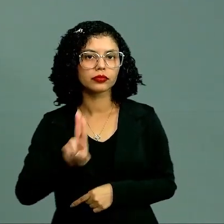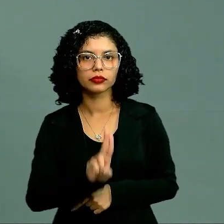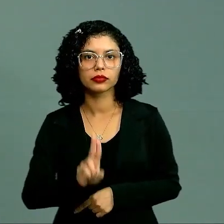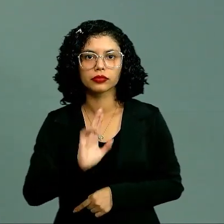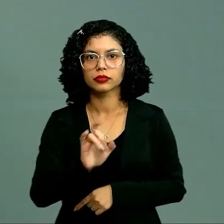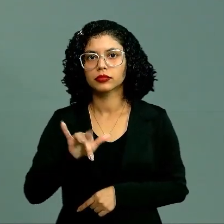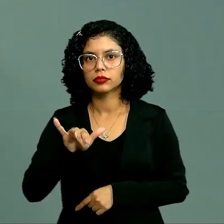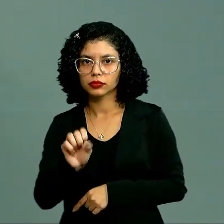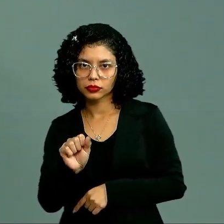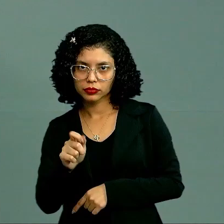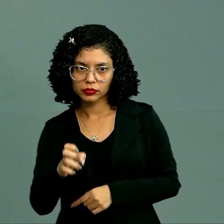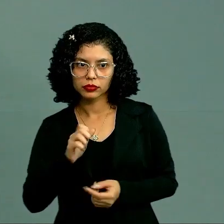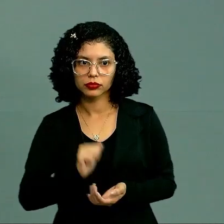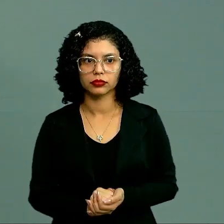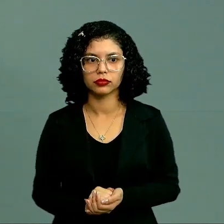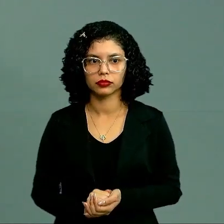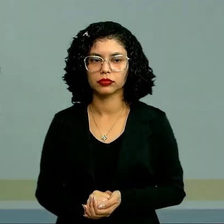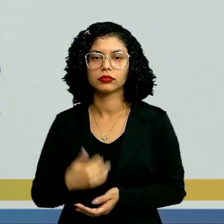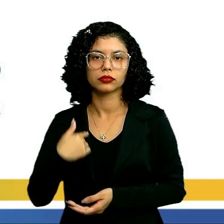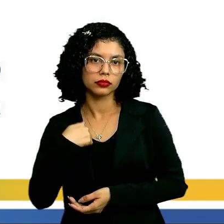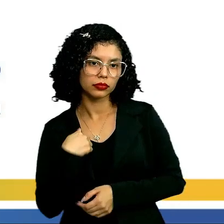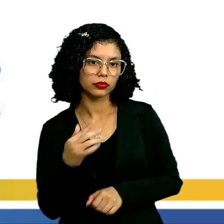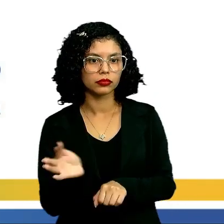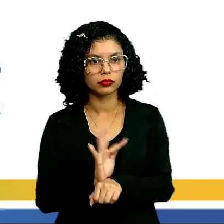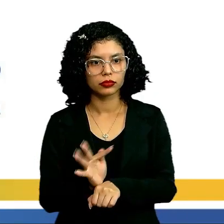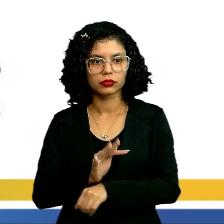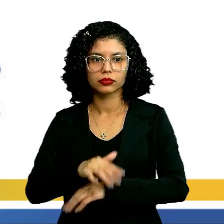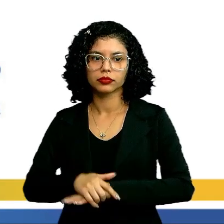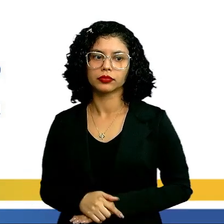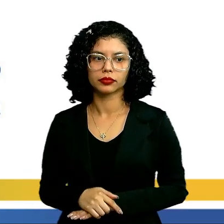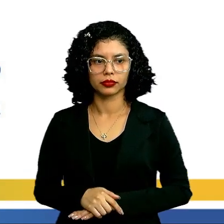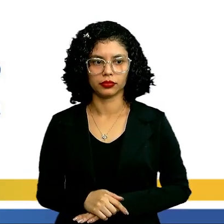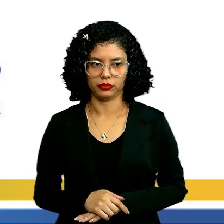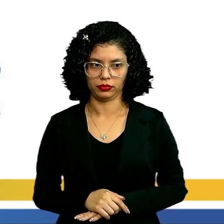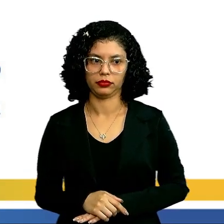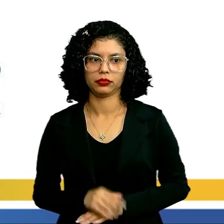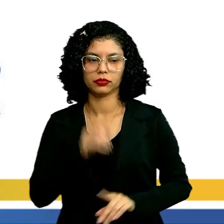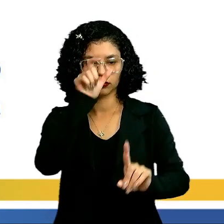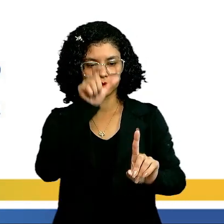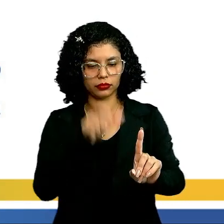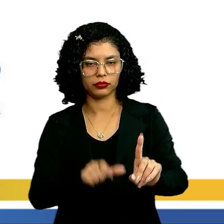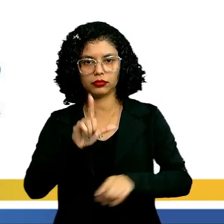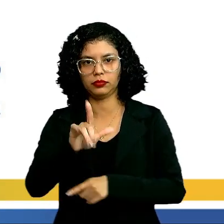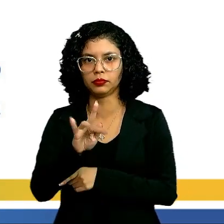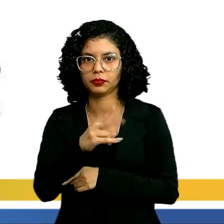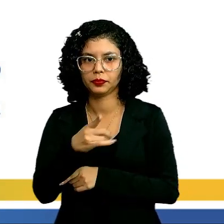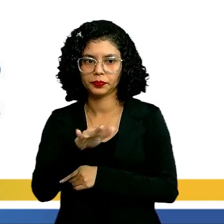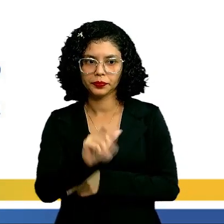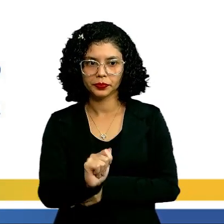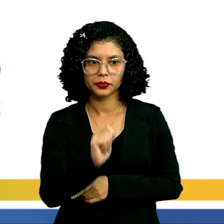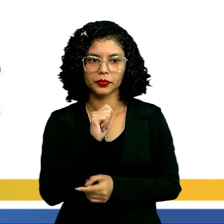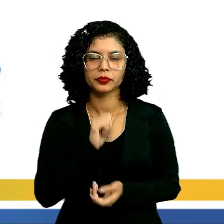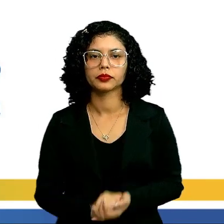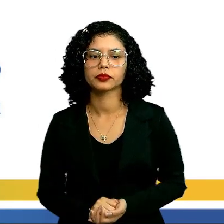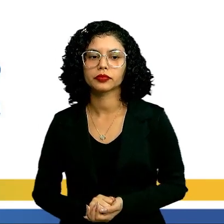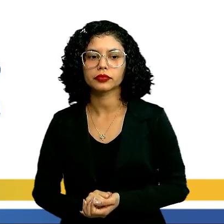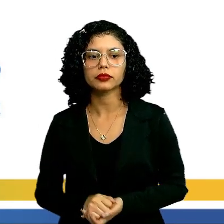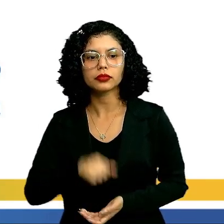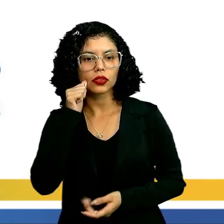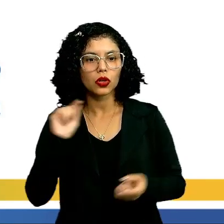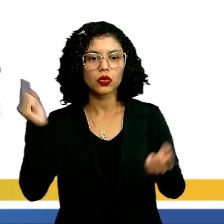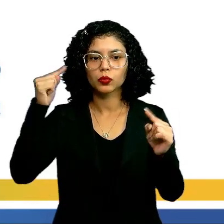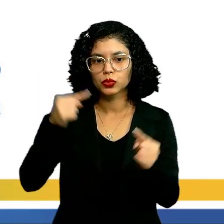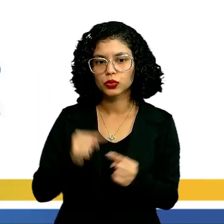da elipse. Então, eu de filmes. E aí nós temos a referência lexical.